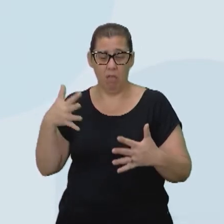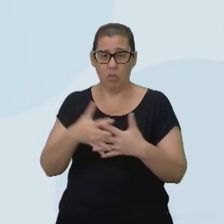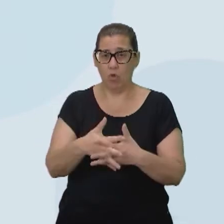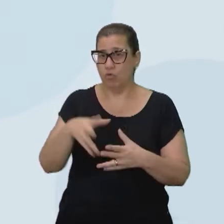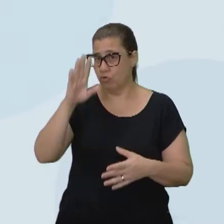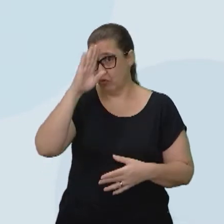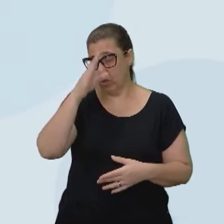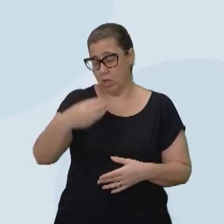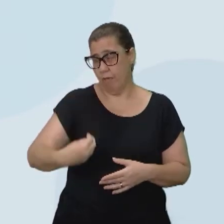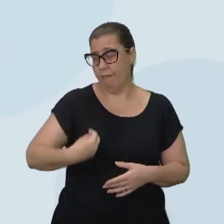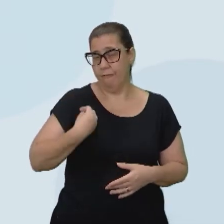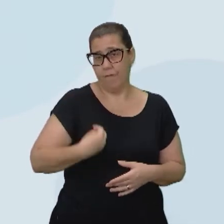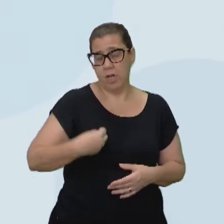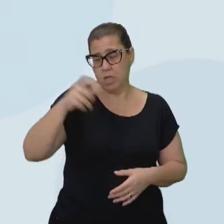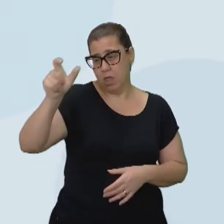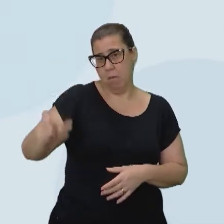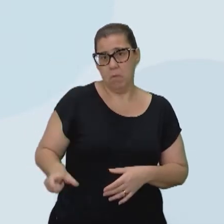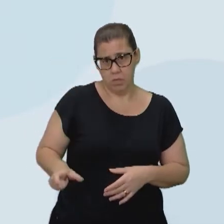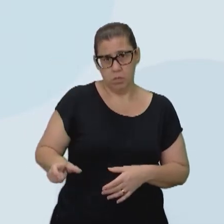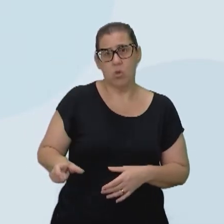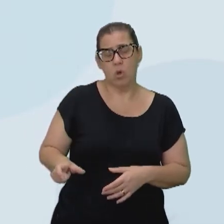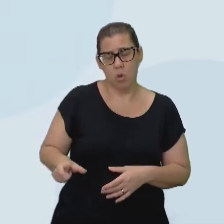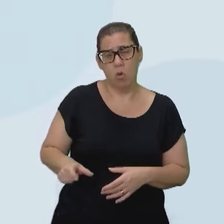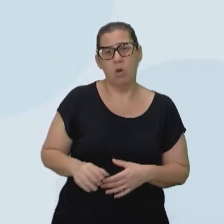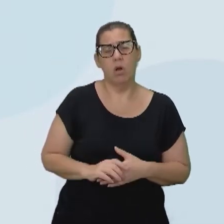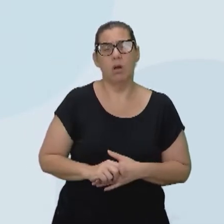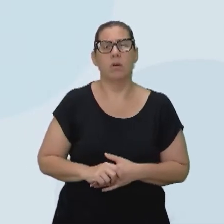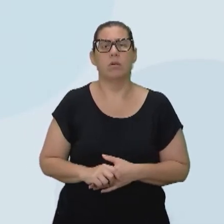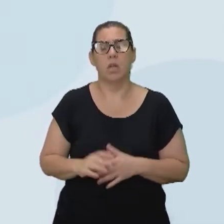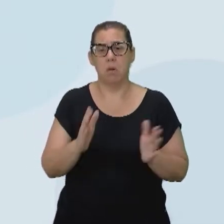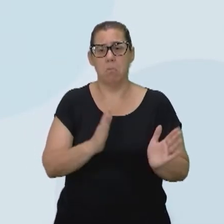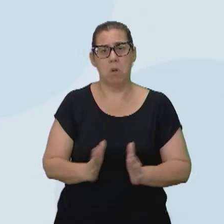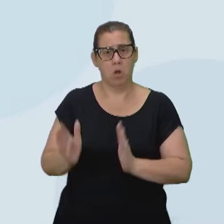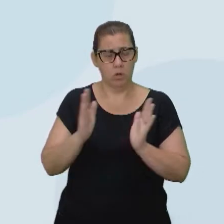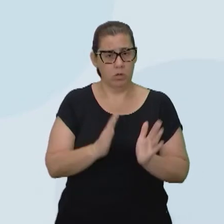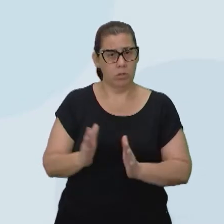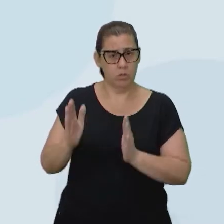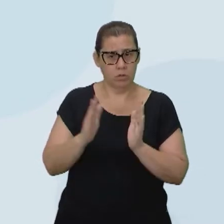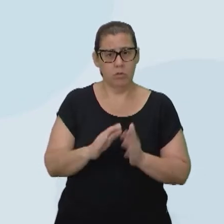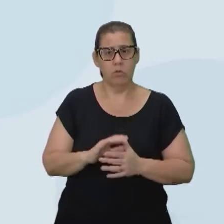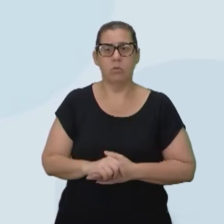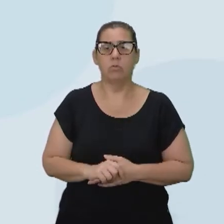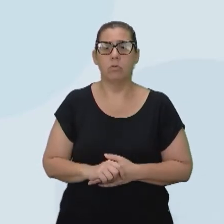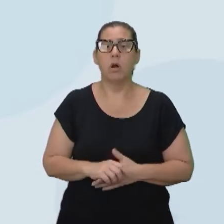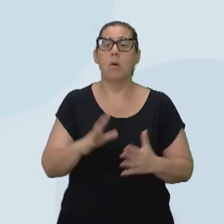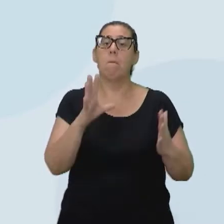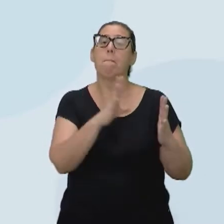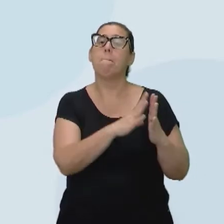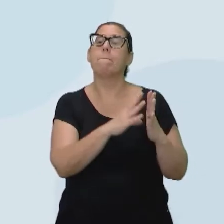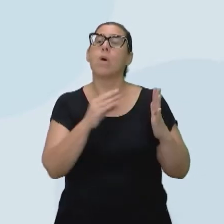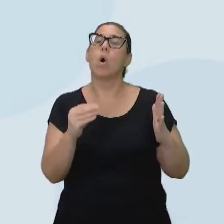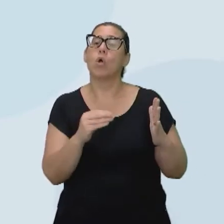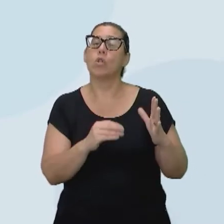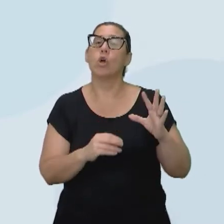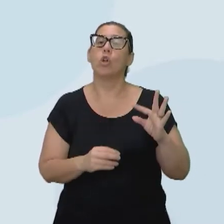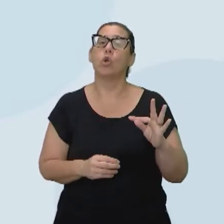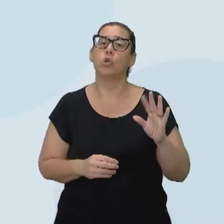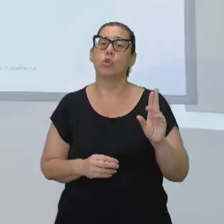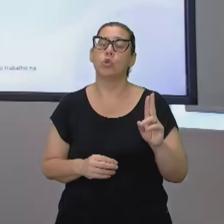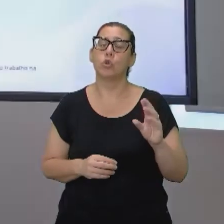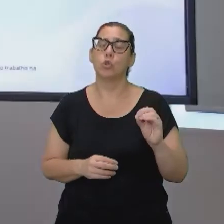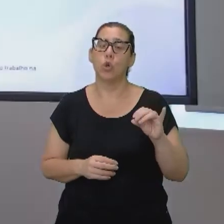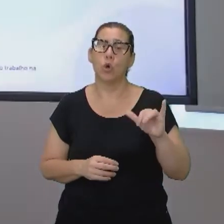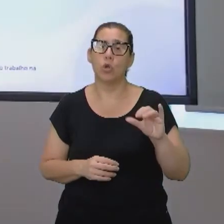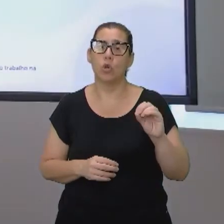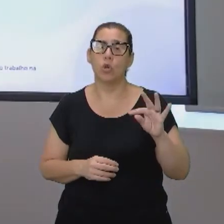o que eles denominam elemento subjetivo e a produção da mais-valia foi a difusão do modelo do toyotismo, que é exatamente isso